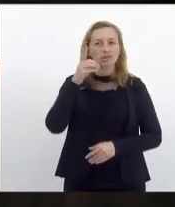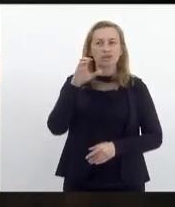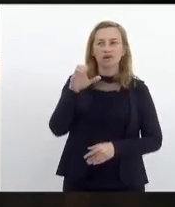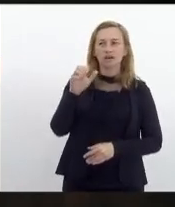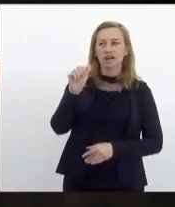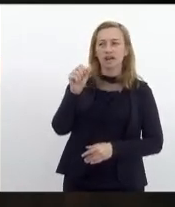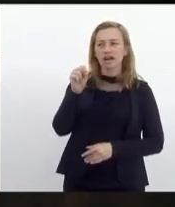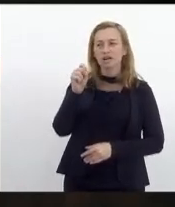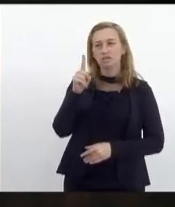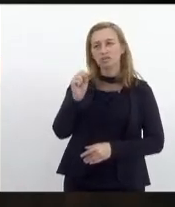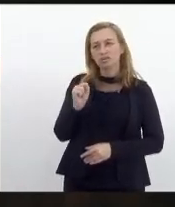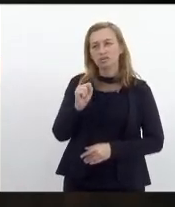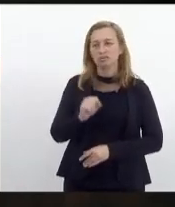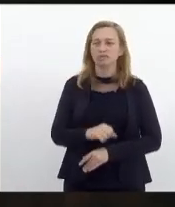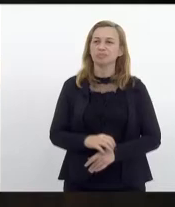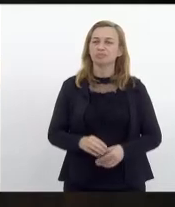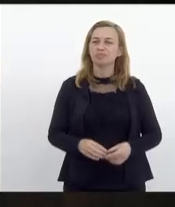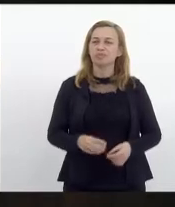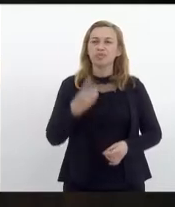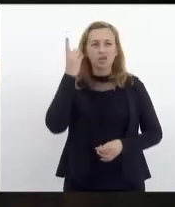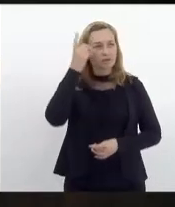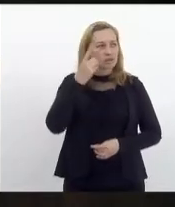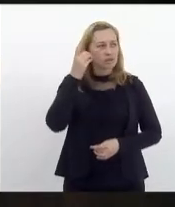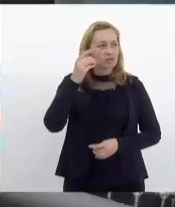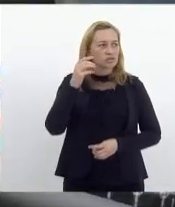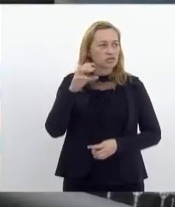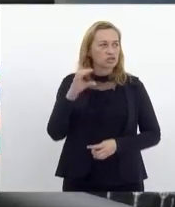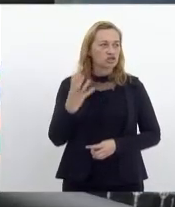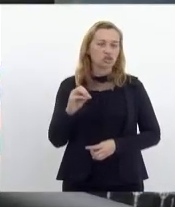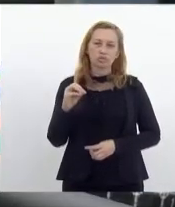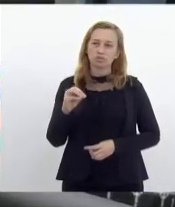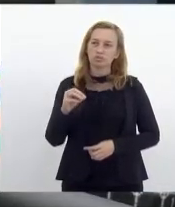Macedo. Deputado Carlos Macedo. Deputado Chico Machado.